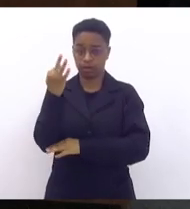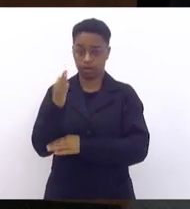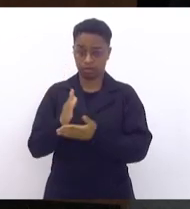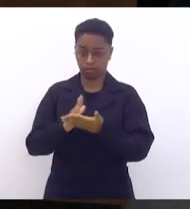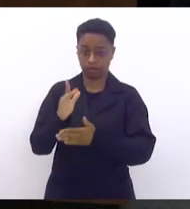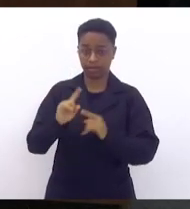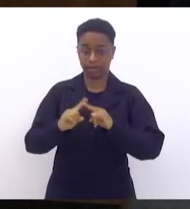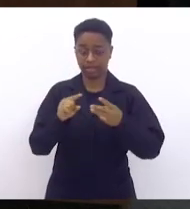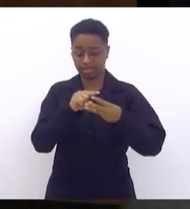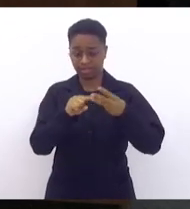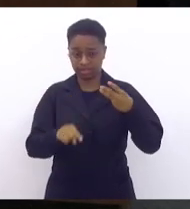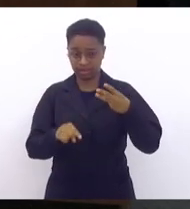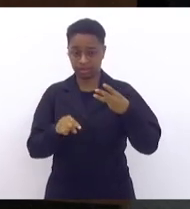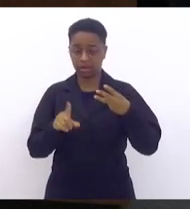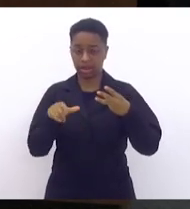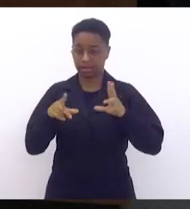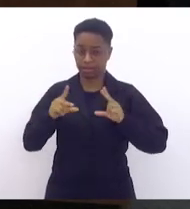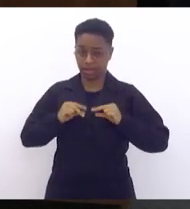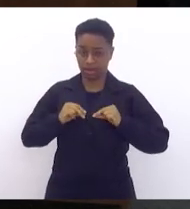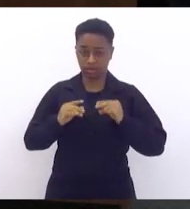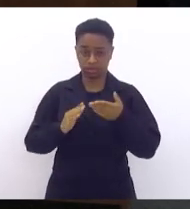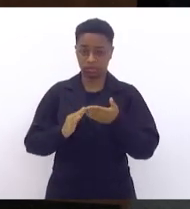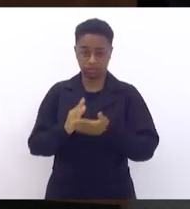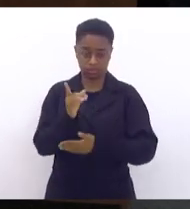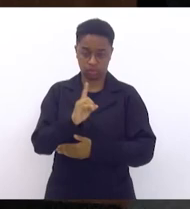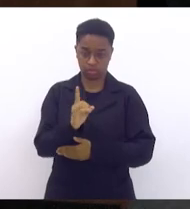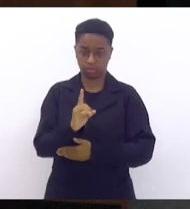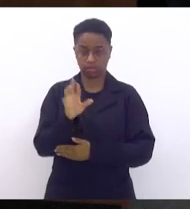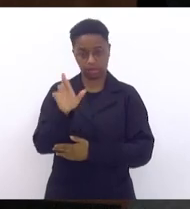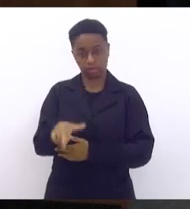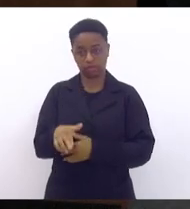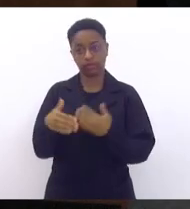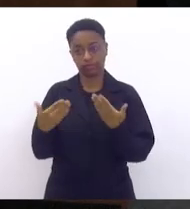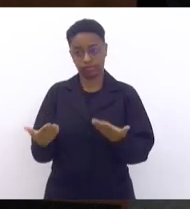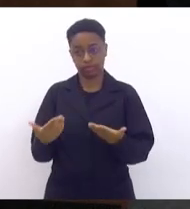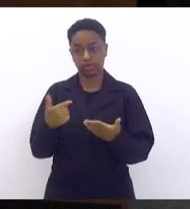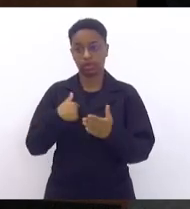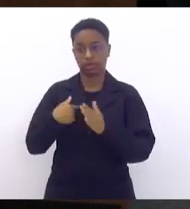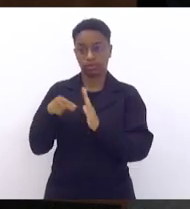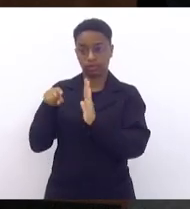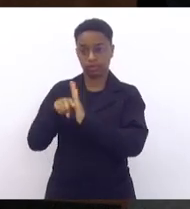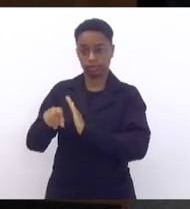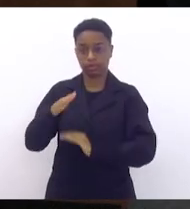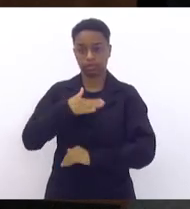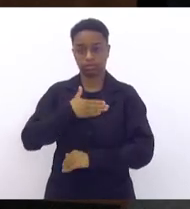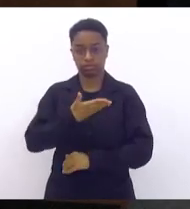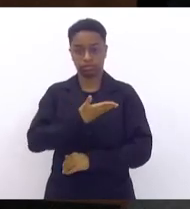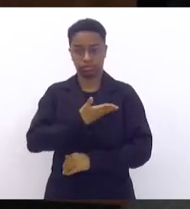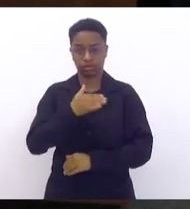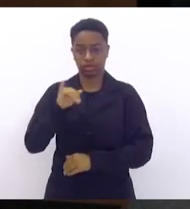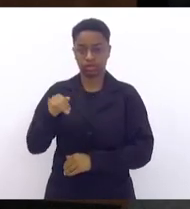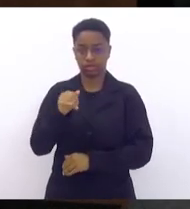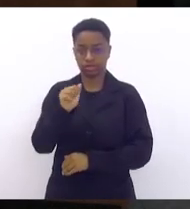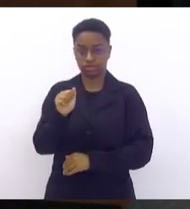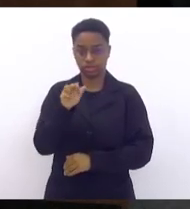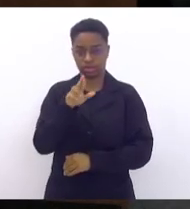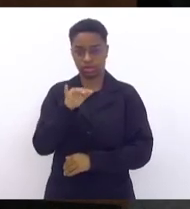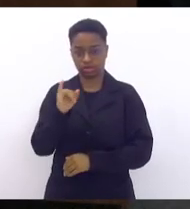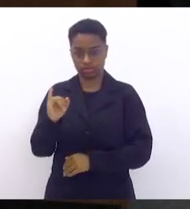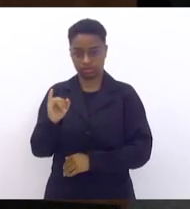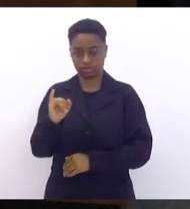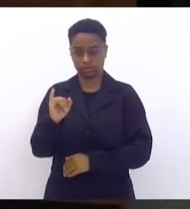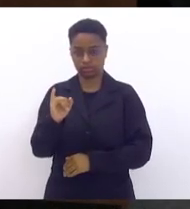as outras 3, que eram de mérito, não foram aprovadas. Portanto, consultei o meu companheiro Jari,